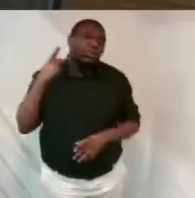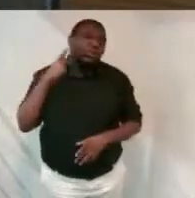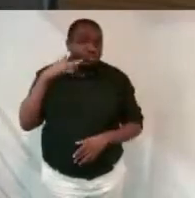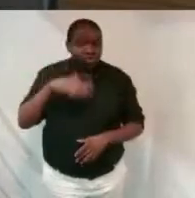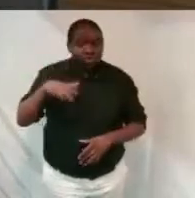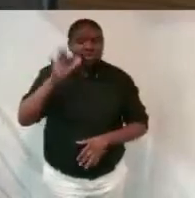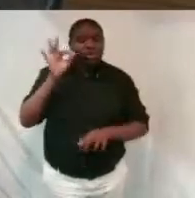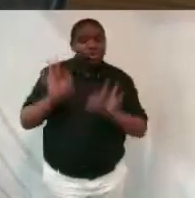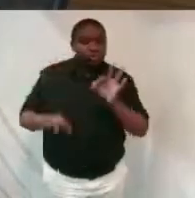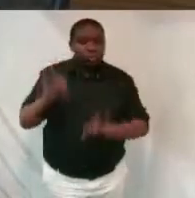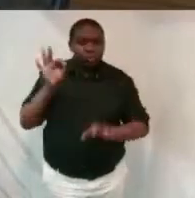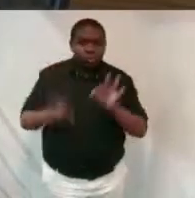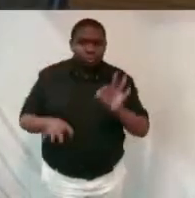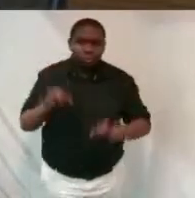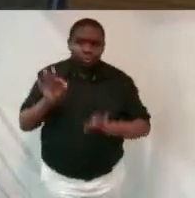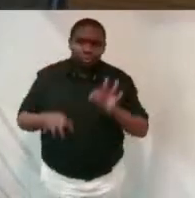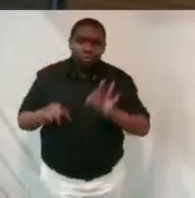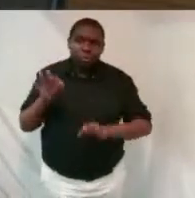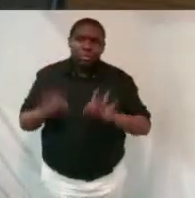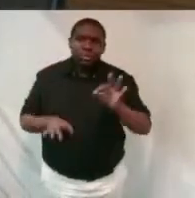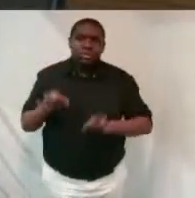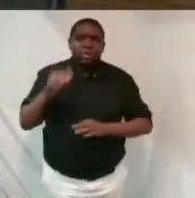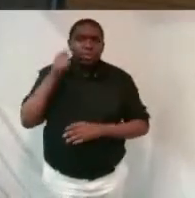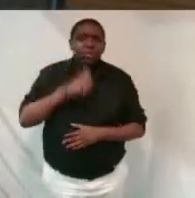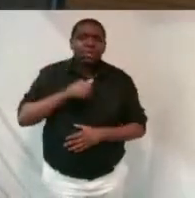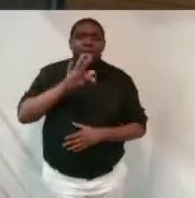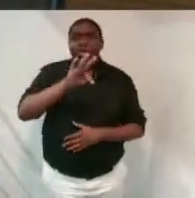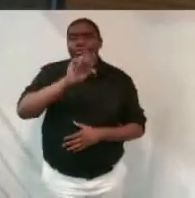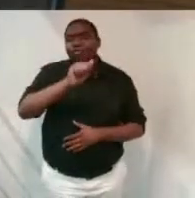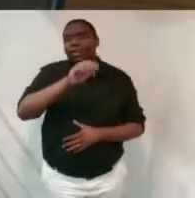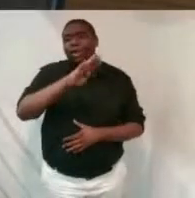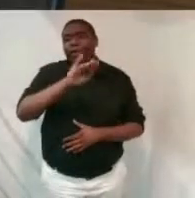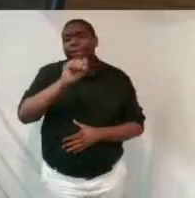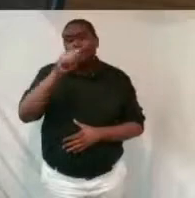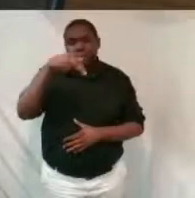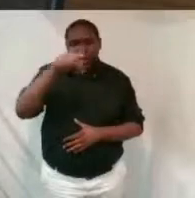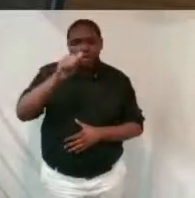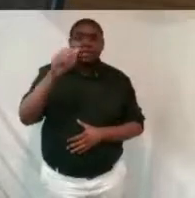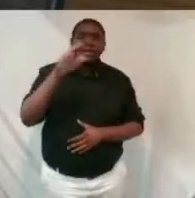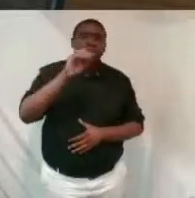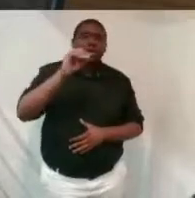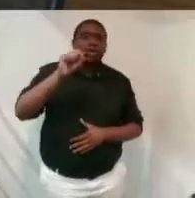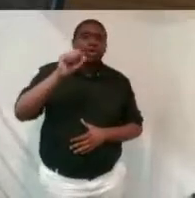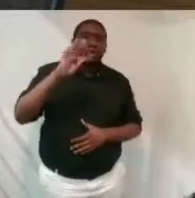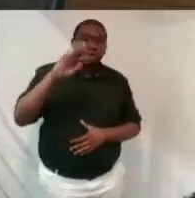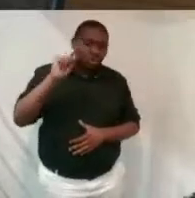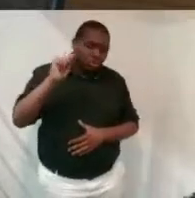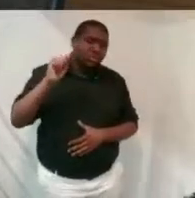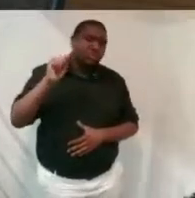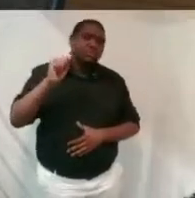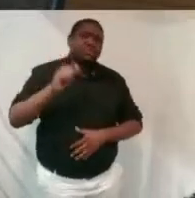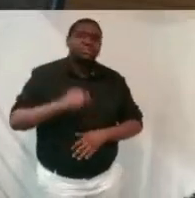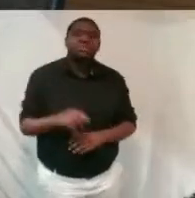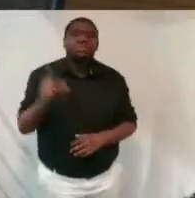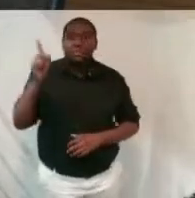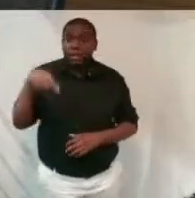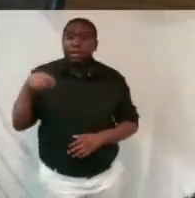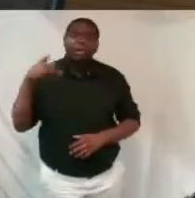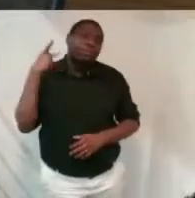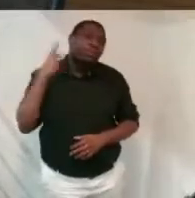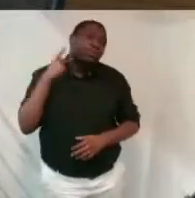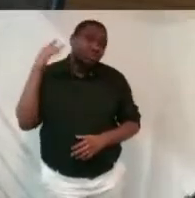Justiça, ali, doutora Fabiana Costa Oliveira Barreto, Procuradora-Geral de Justiça